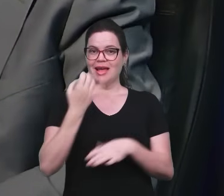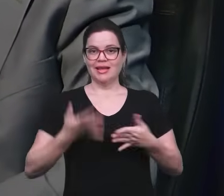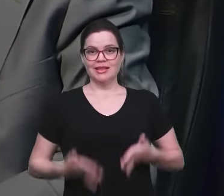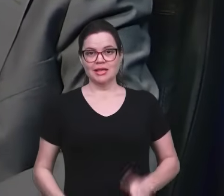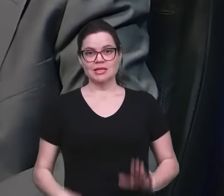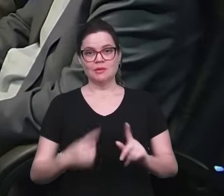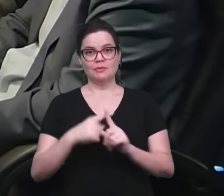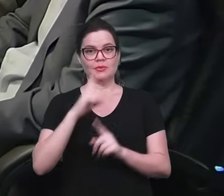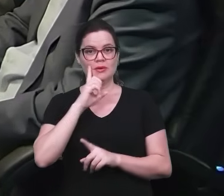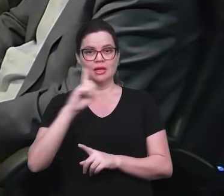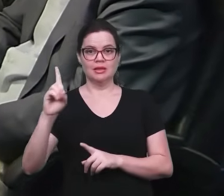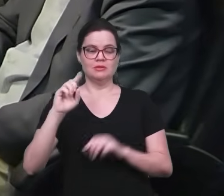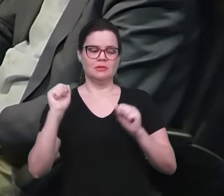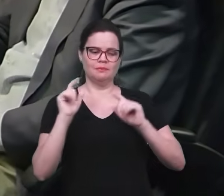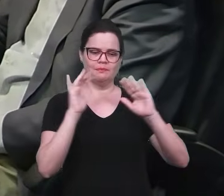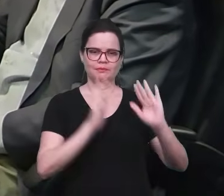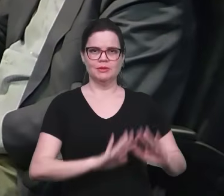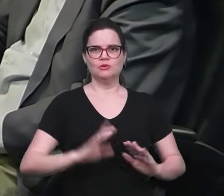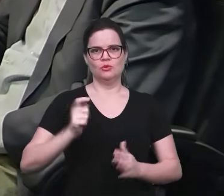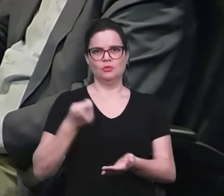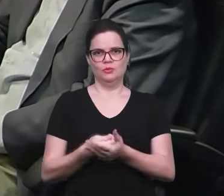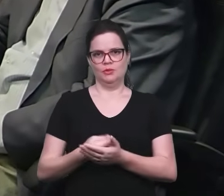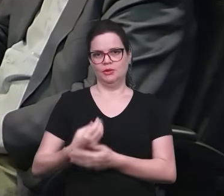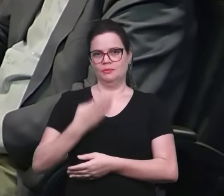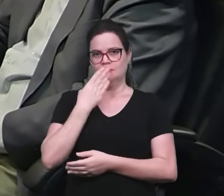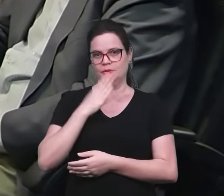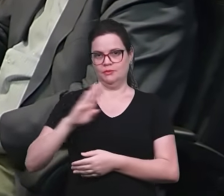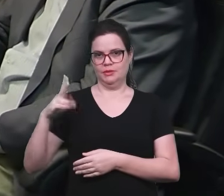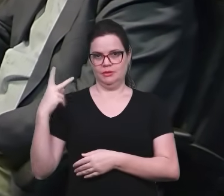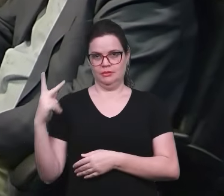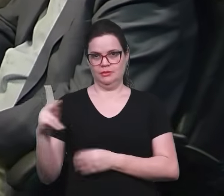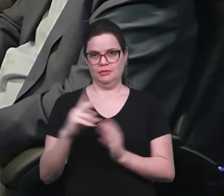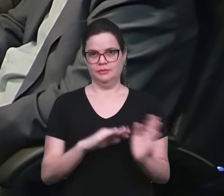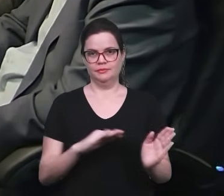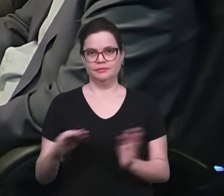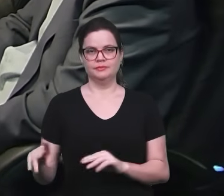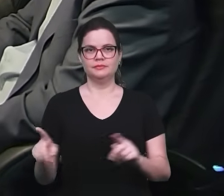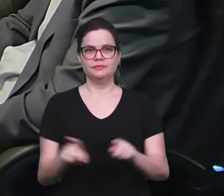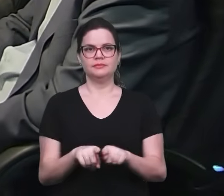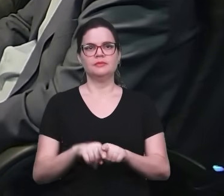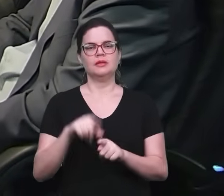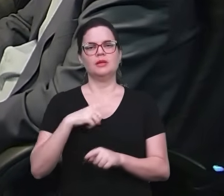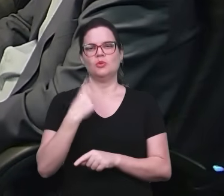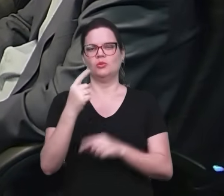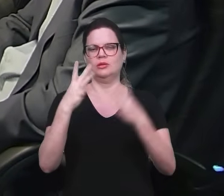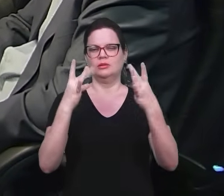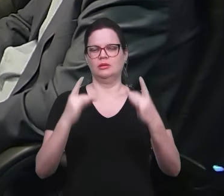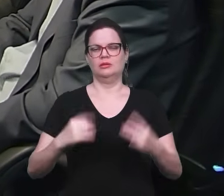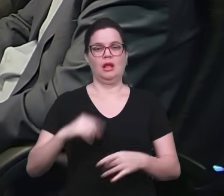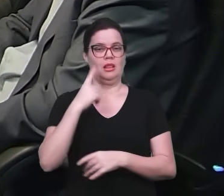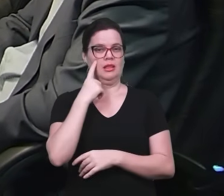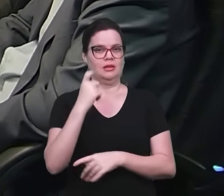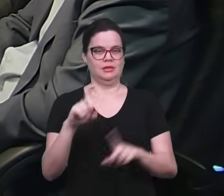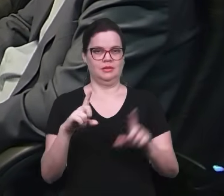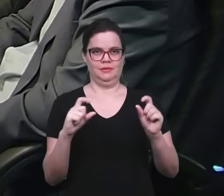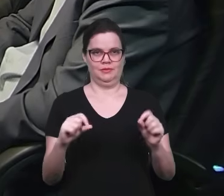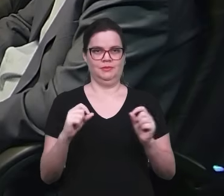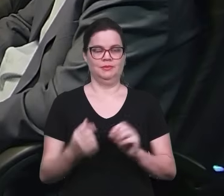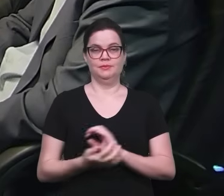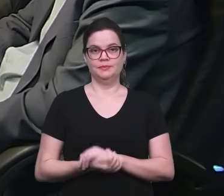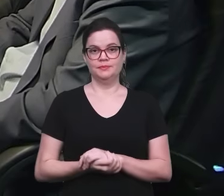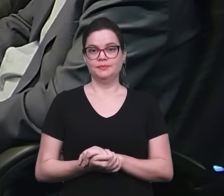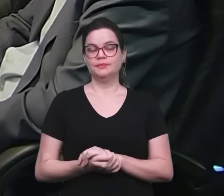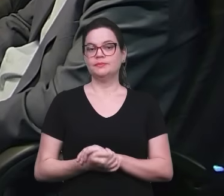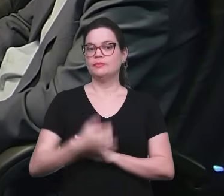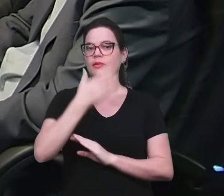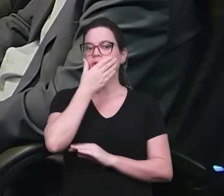Glória a compromisso. Deus. Há um detalhe interessante, até que o Alonso citou, é o seguinte.